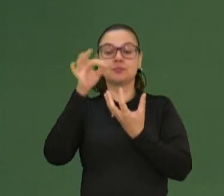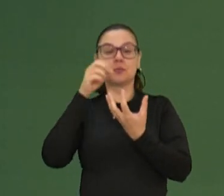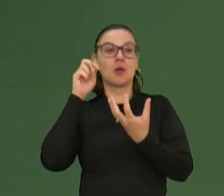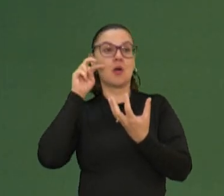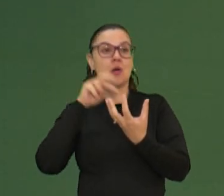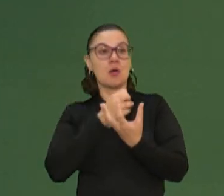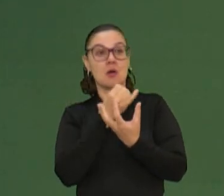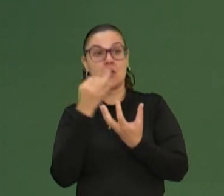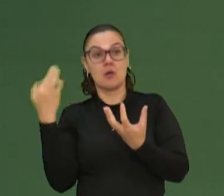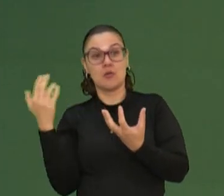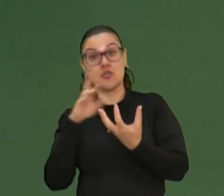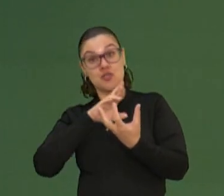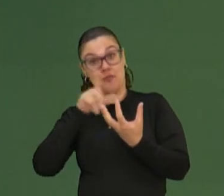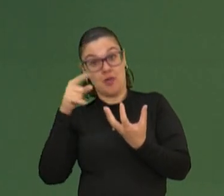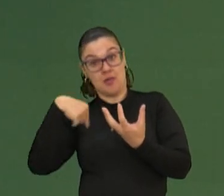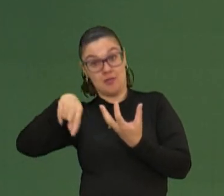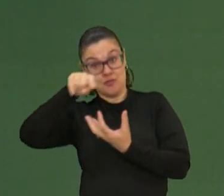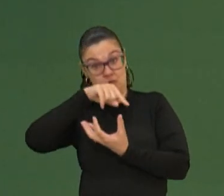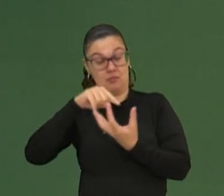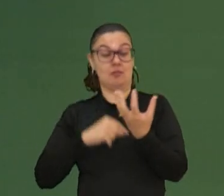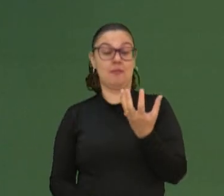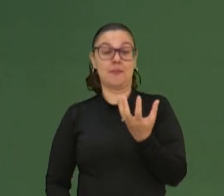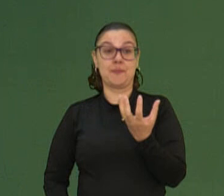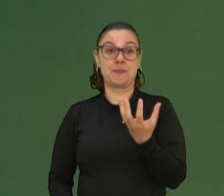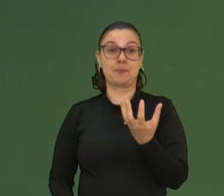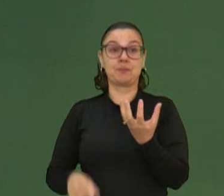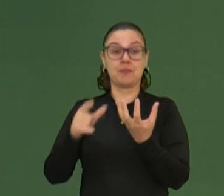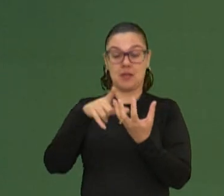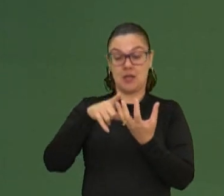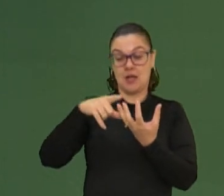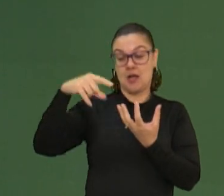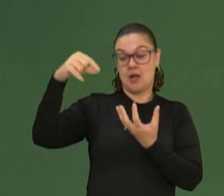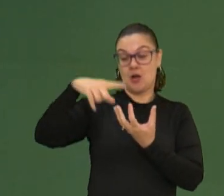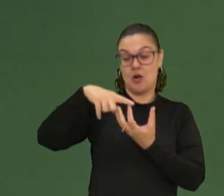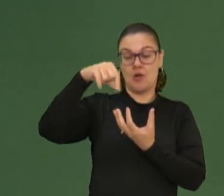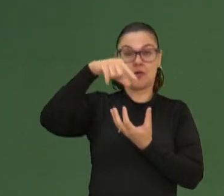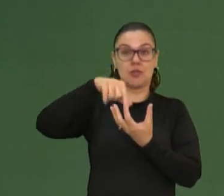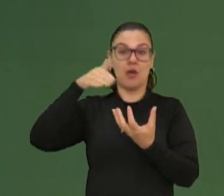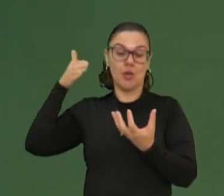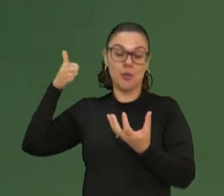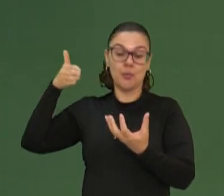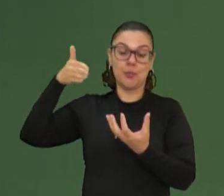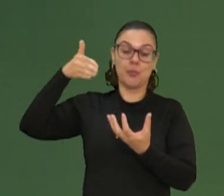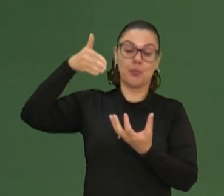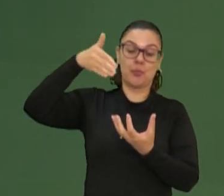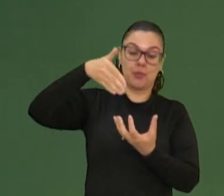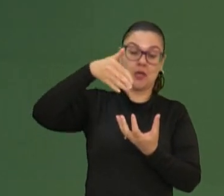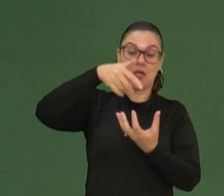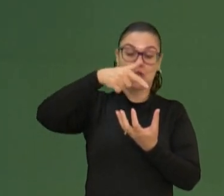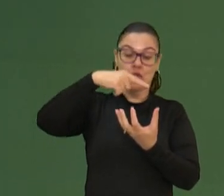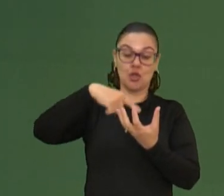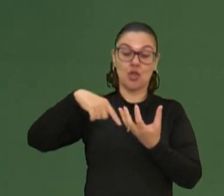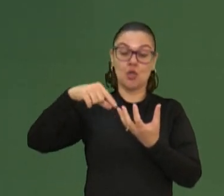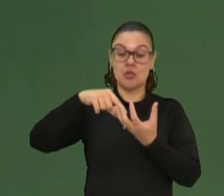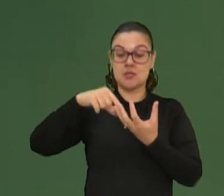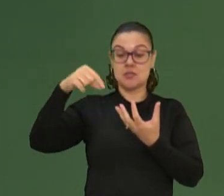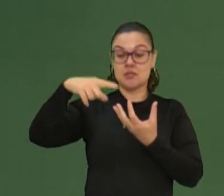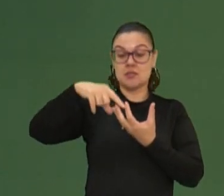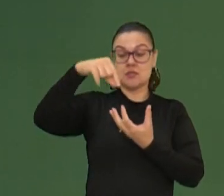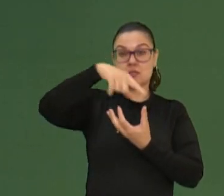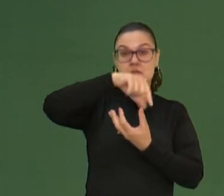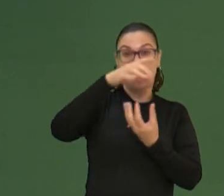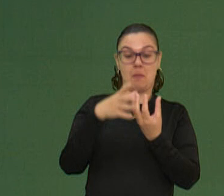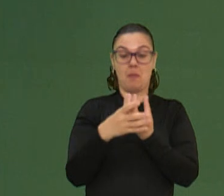enxergam alguns espectros do ultravioleta. Vão ser atraídos por essas pétalas. Todas as pétalas juntas